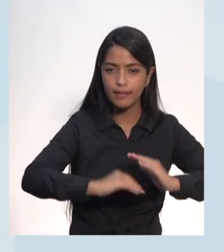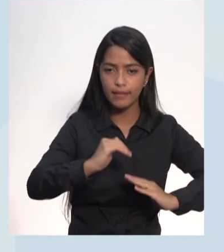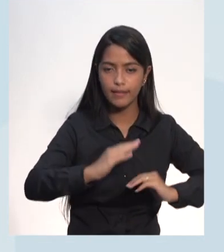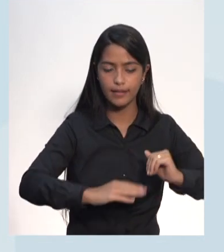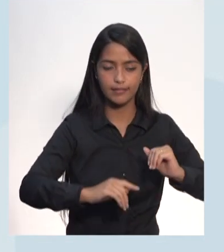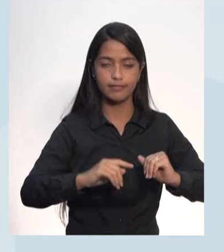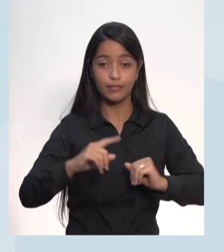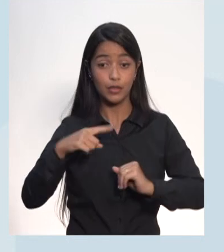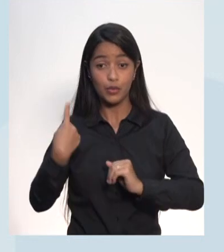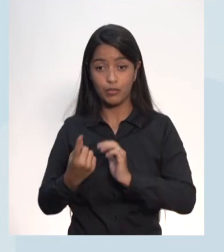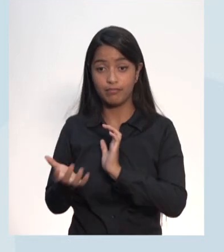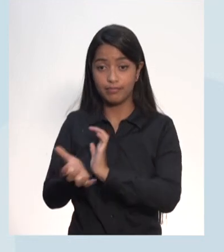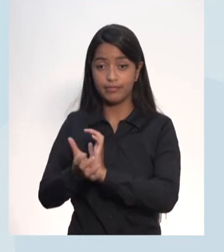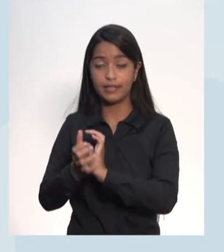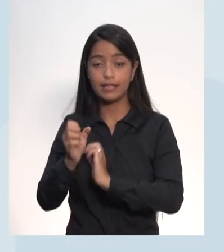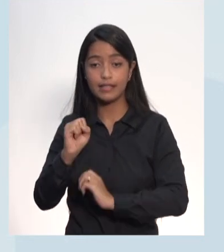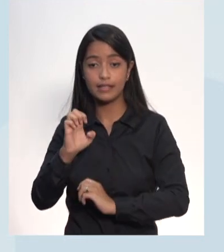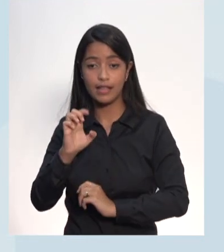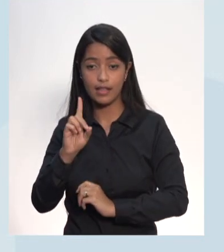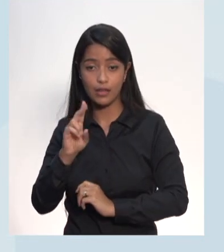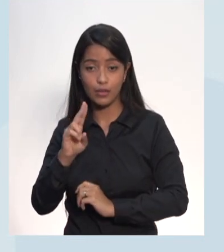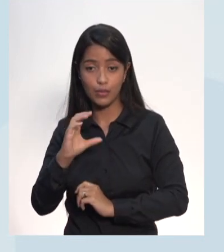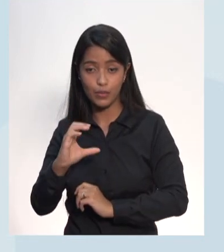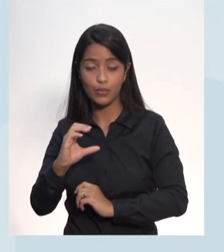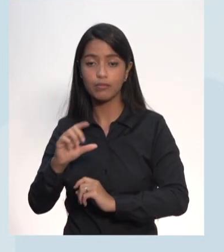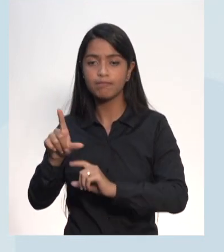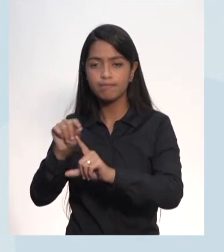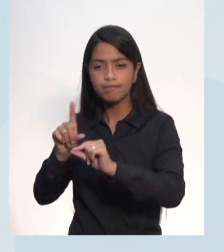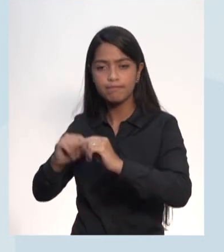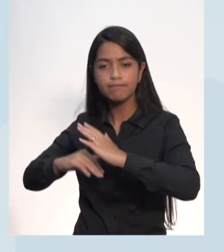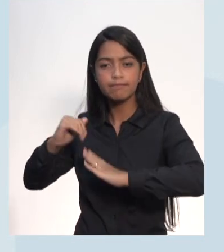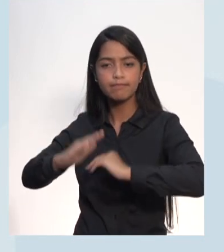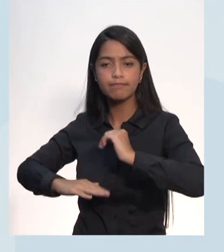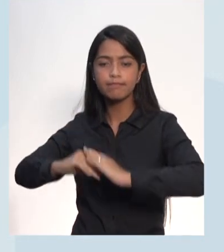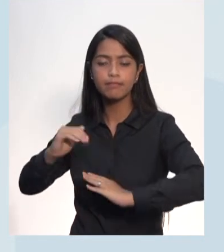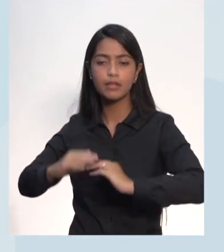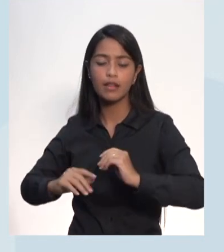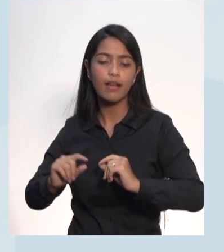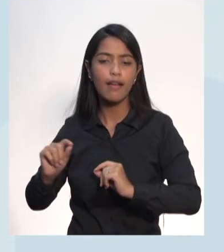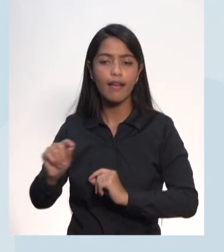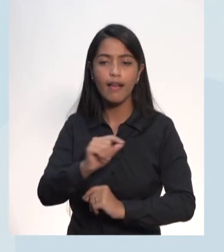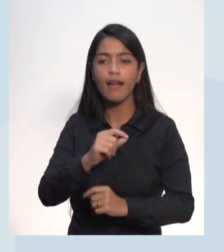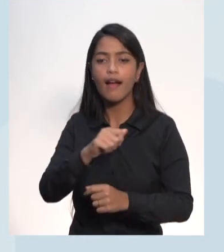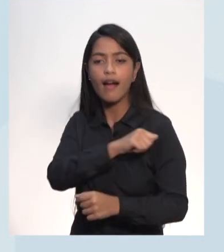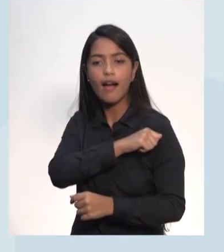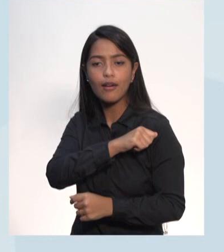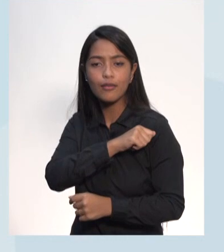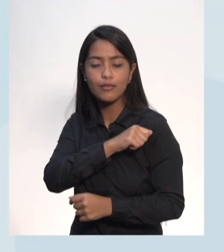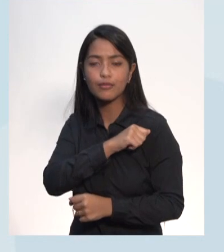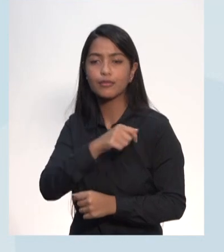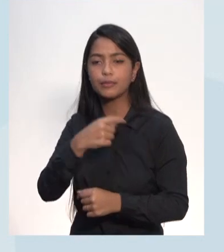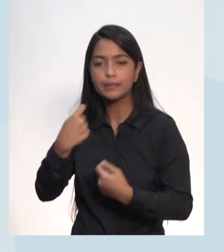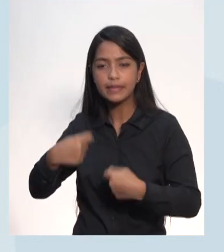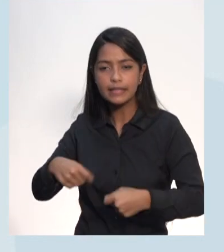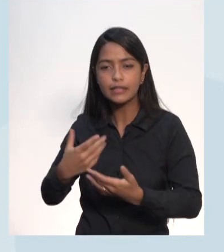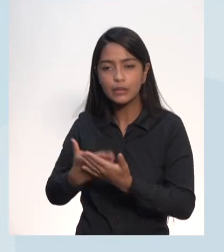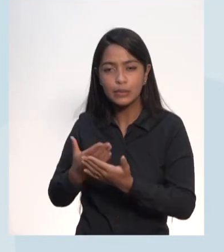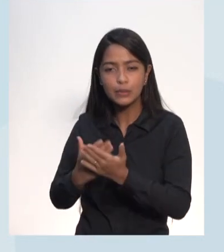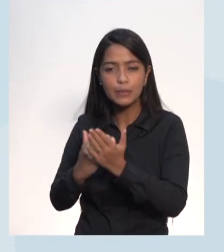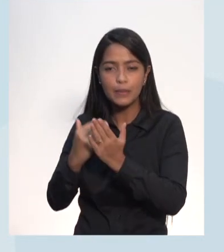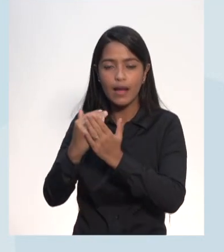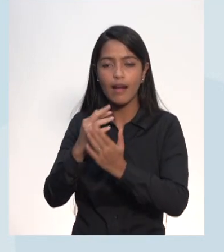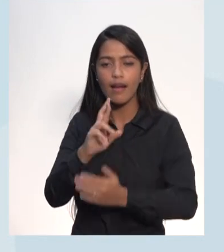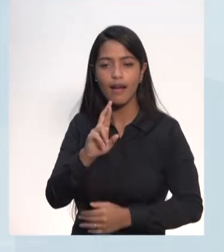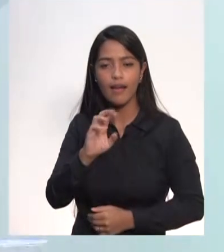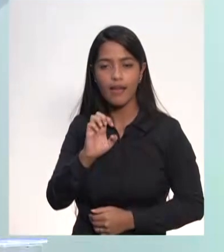pela SEDUC poderá ser feita com os estudantes com momento de recuperação, retomada ou aprofundamento. Então,